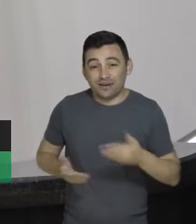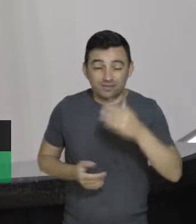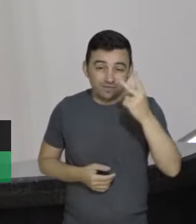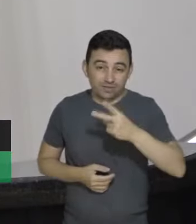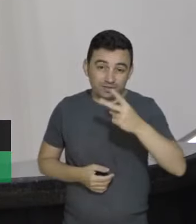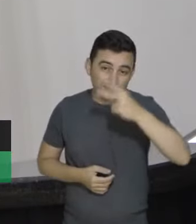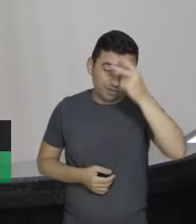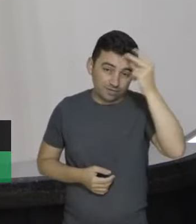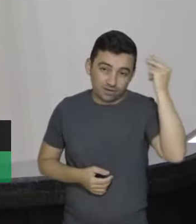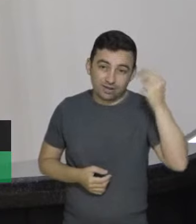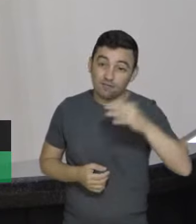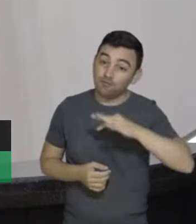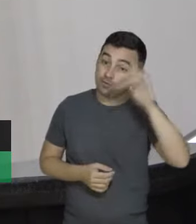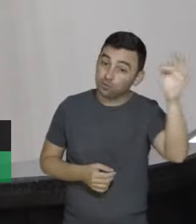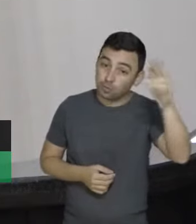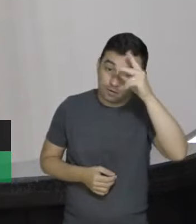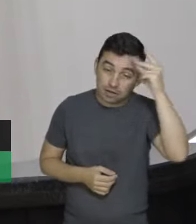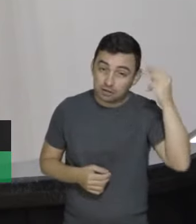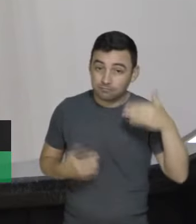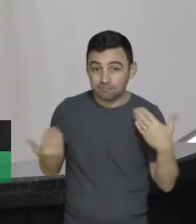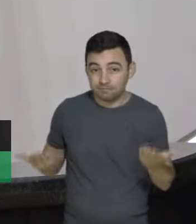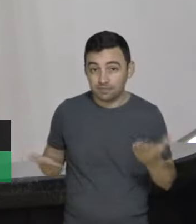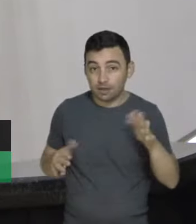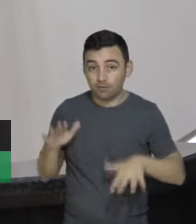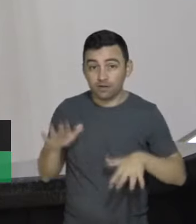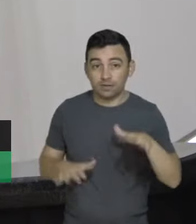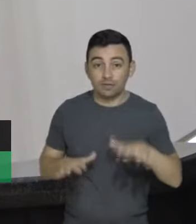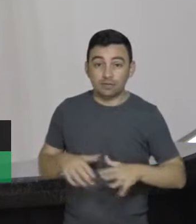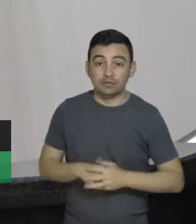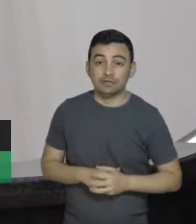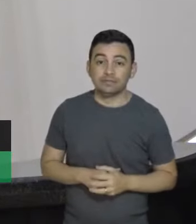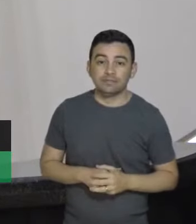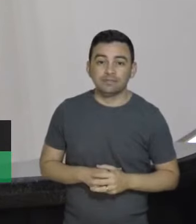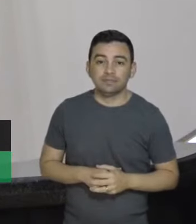Futuro prefeito, quem sabe, né, meu irmão, né, Carlos Humberto?